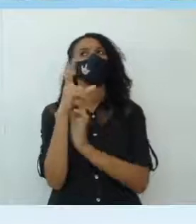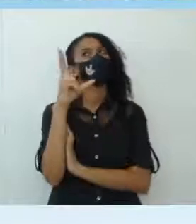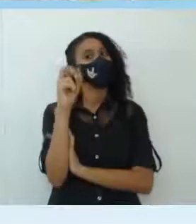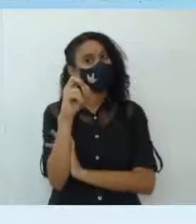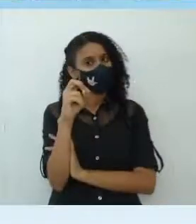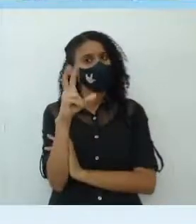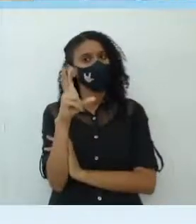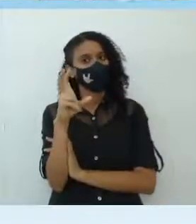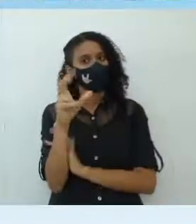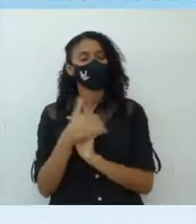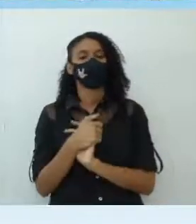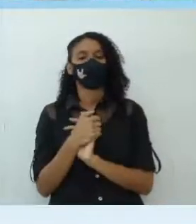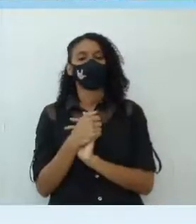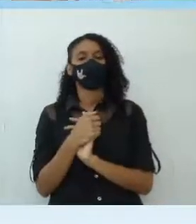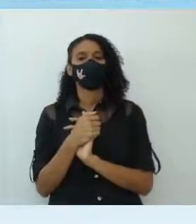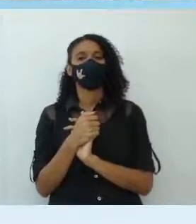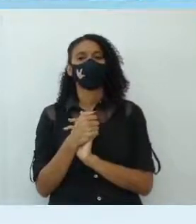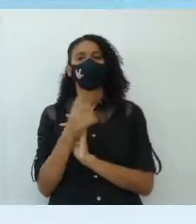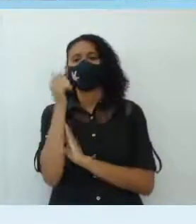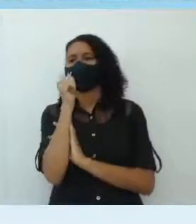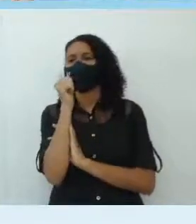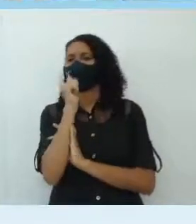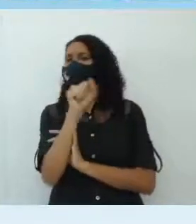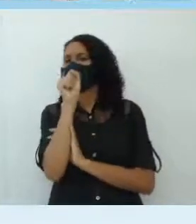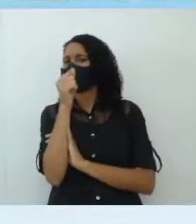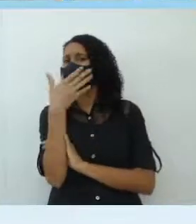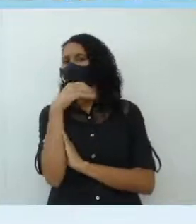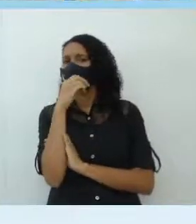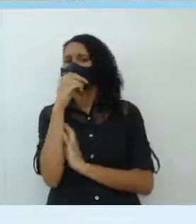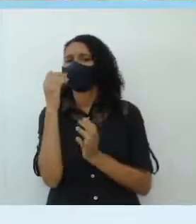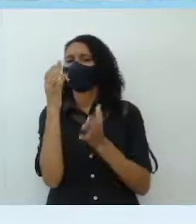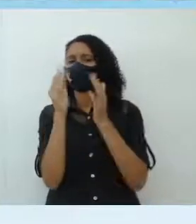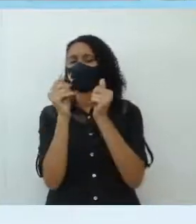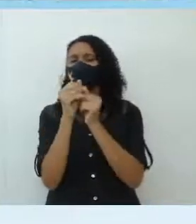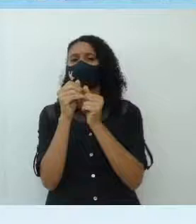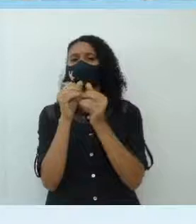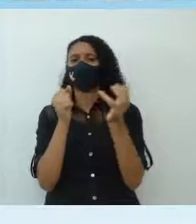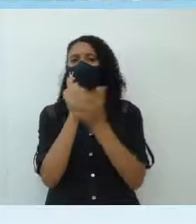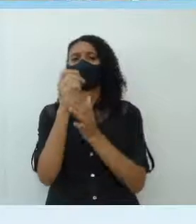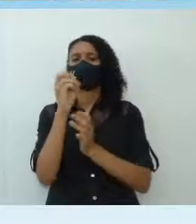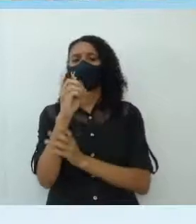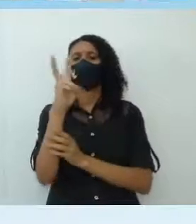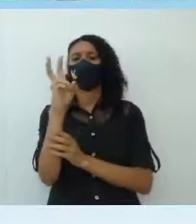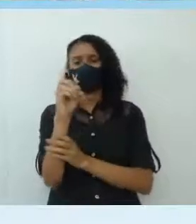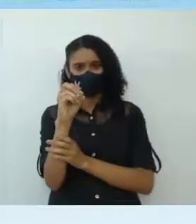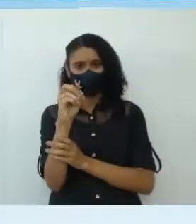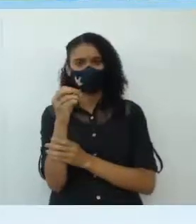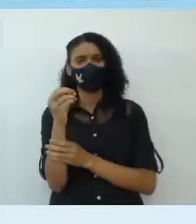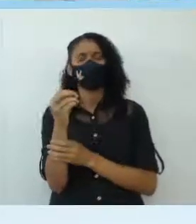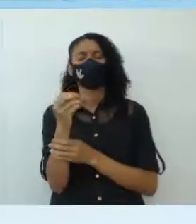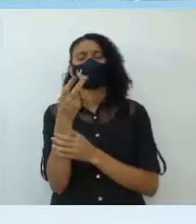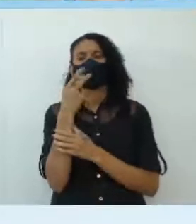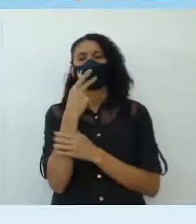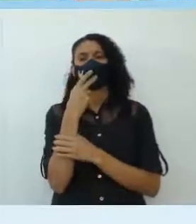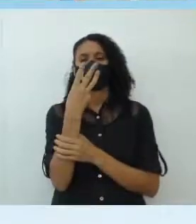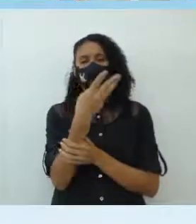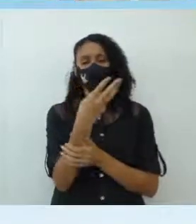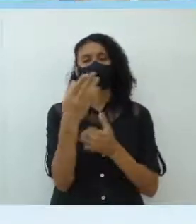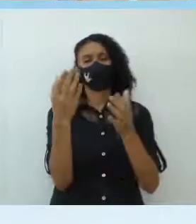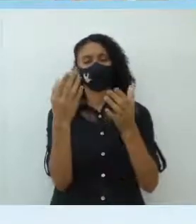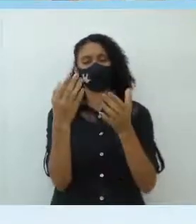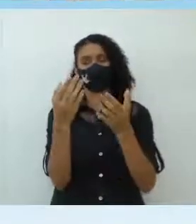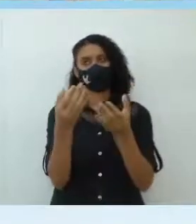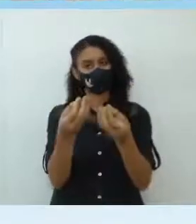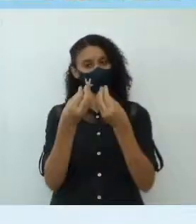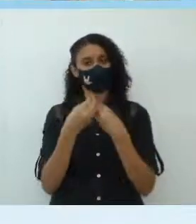sua mãe ou o seu pai, quando pede para que você compre ovos no mercadinho, ele diz assim, olha, me traz 300 gramas de ovos,